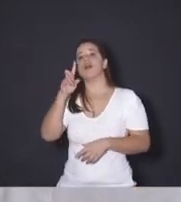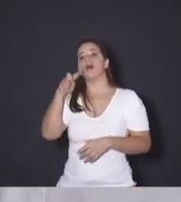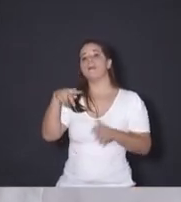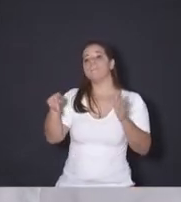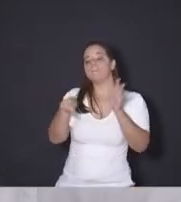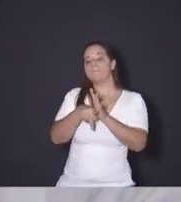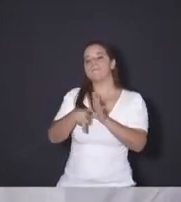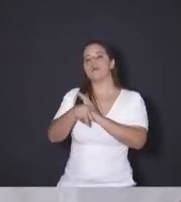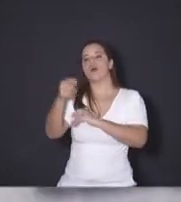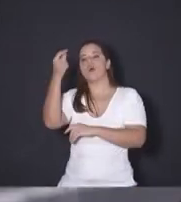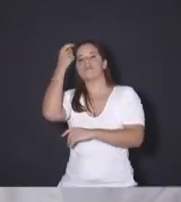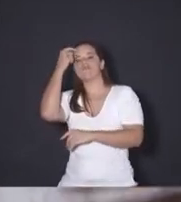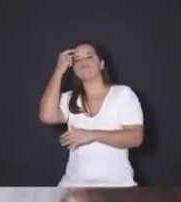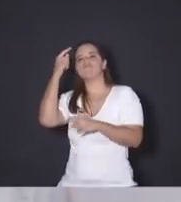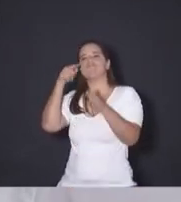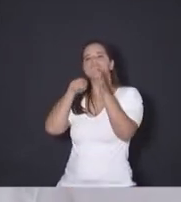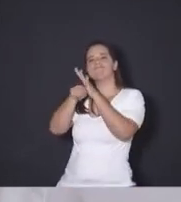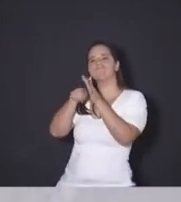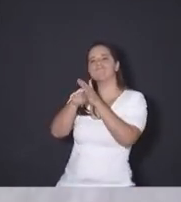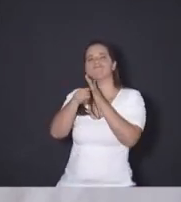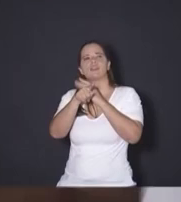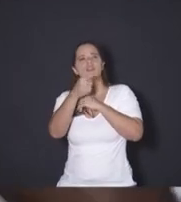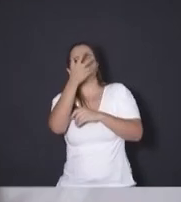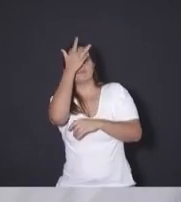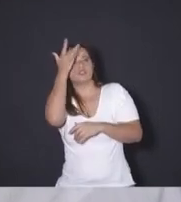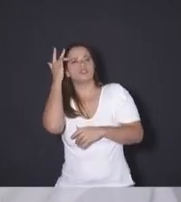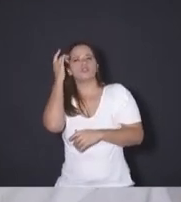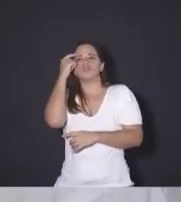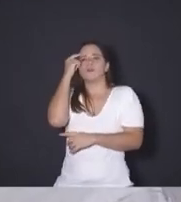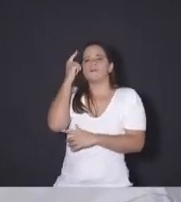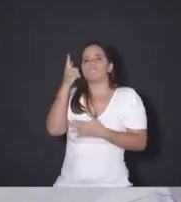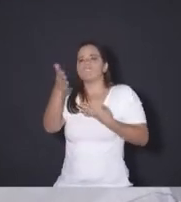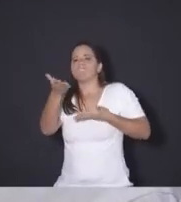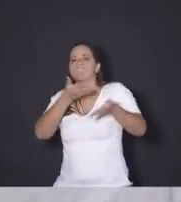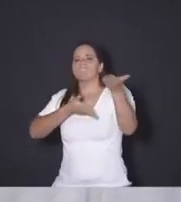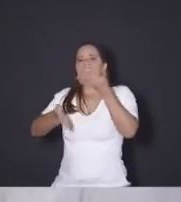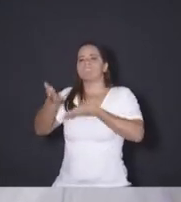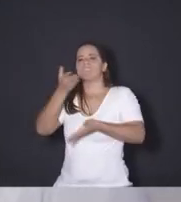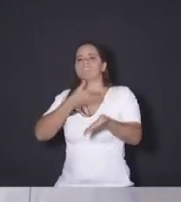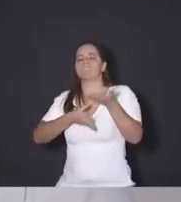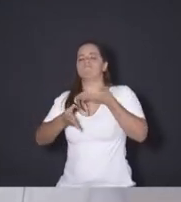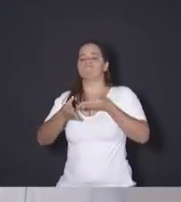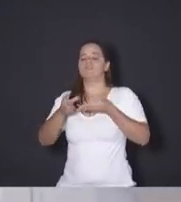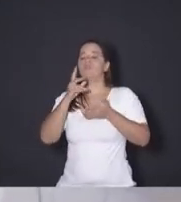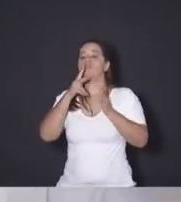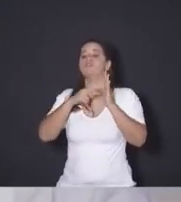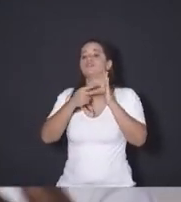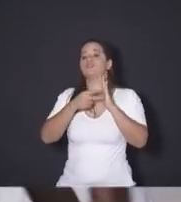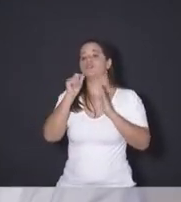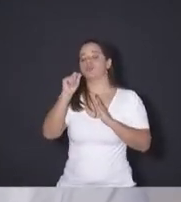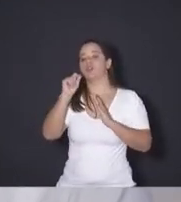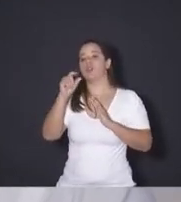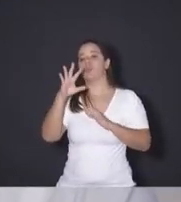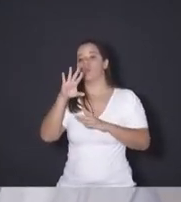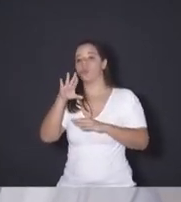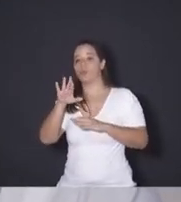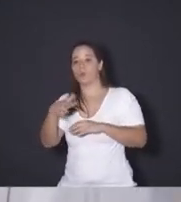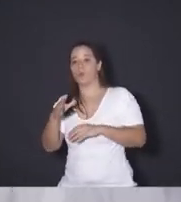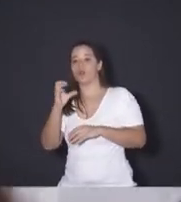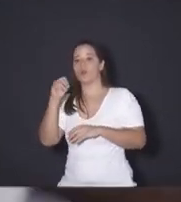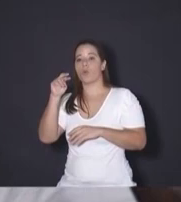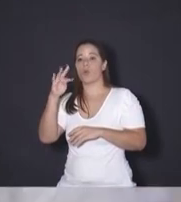lançadas e as pessoas começam a pensar e trazer essa contribuição e significa que quando o cortejo está na